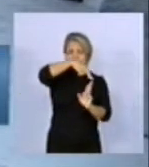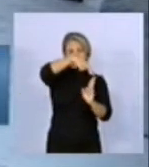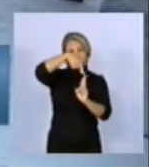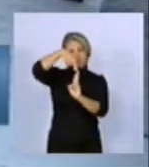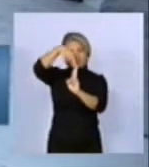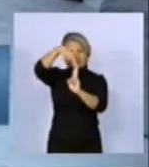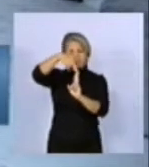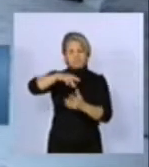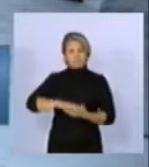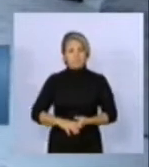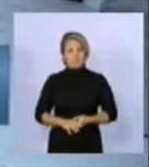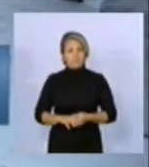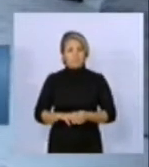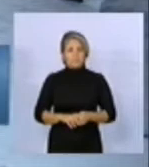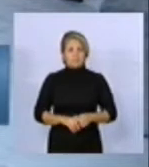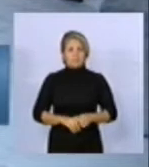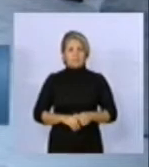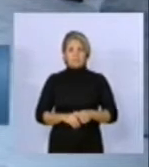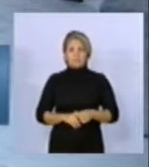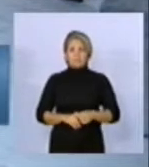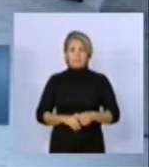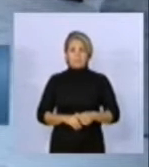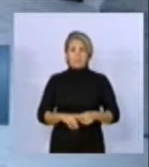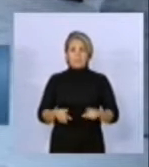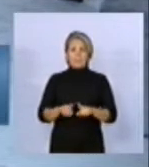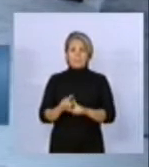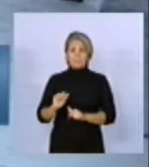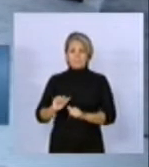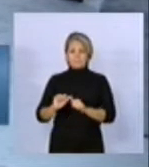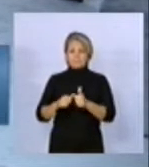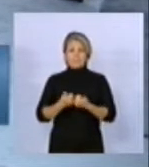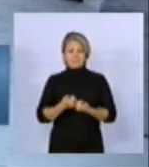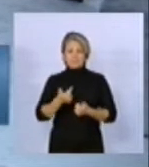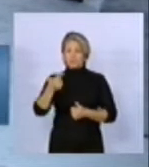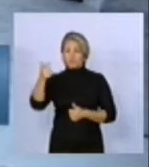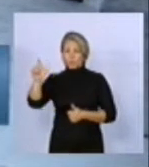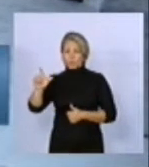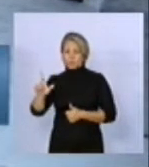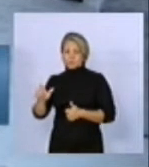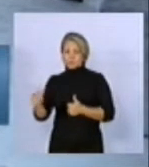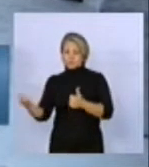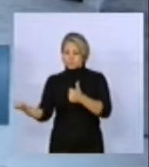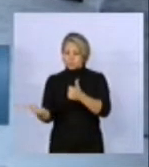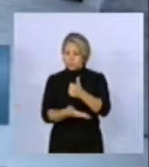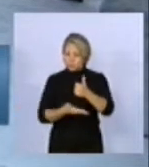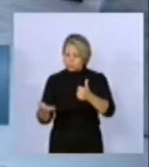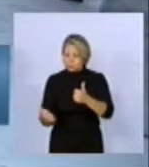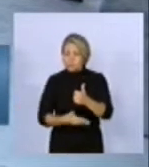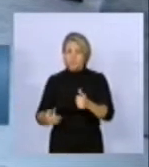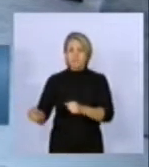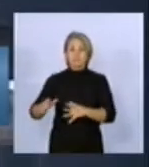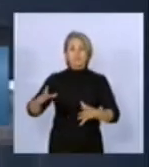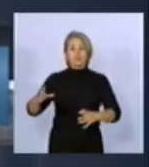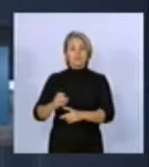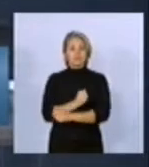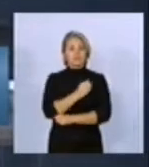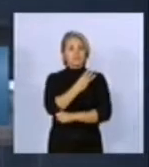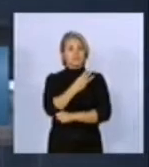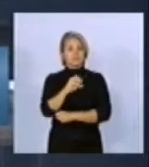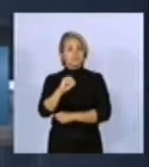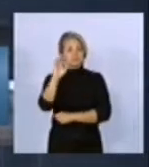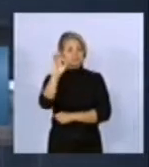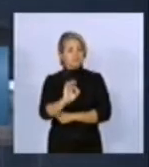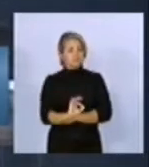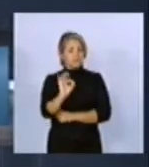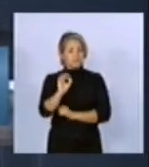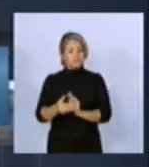Oi nega e essa Alternativa de outras culturas somado aos trinta por cento nós tirar